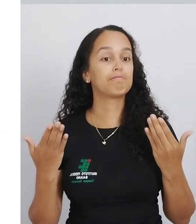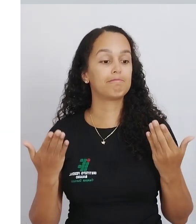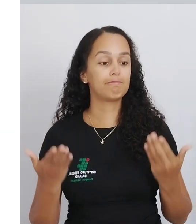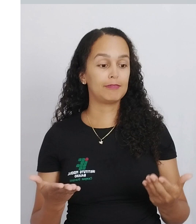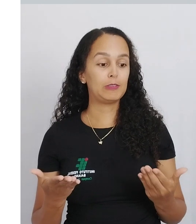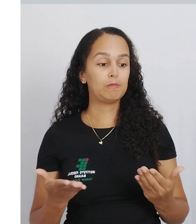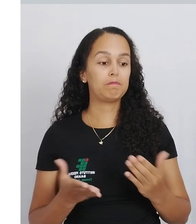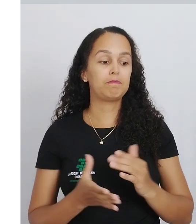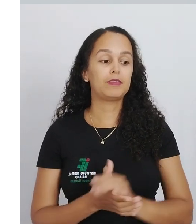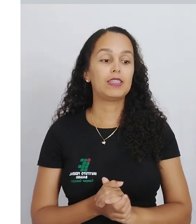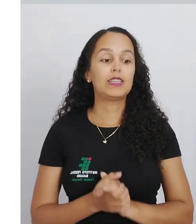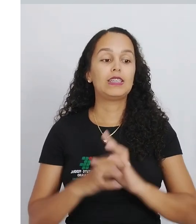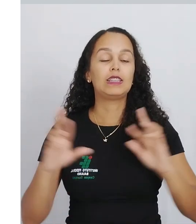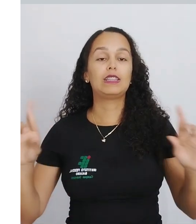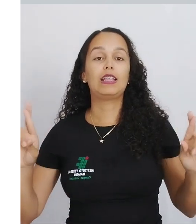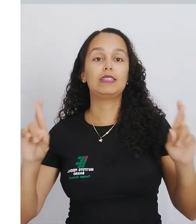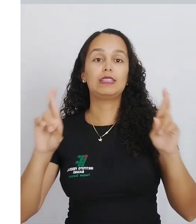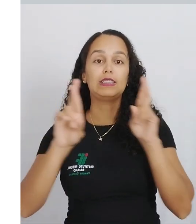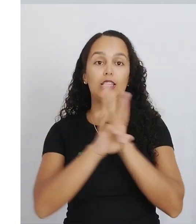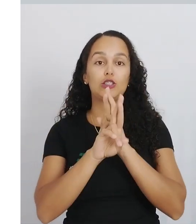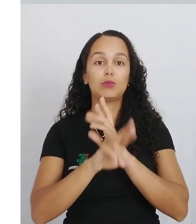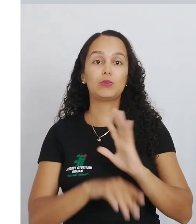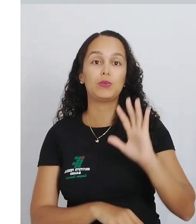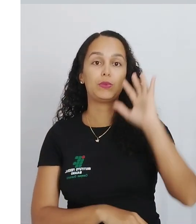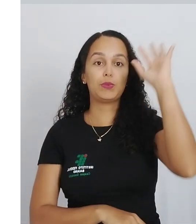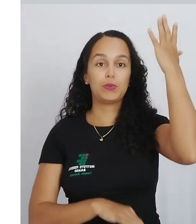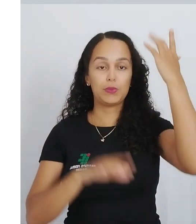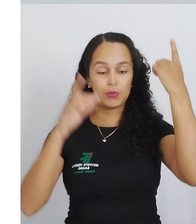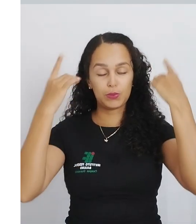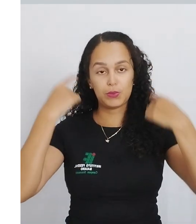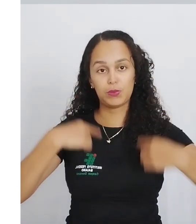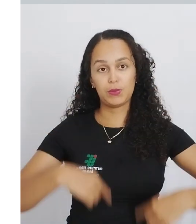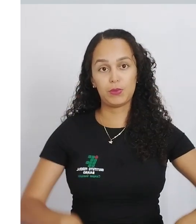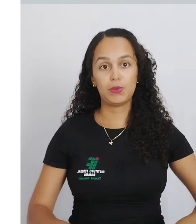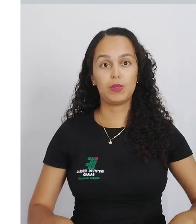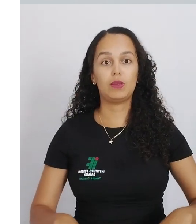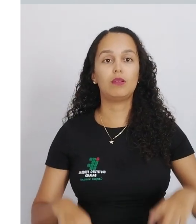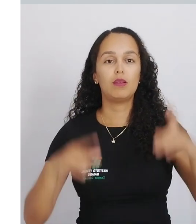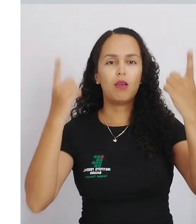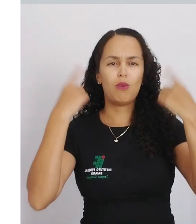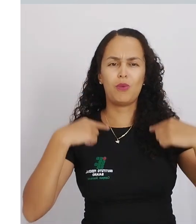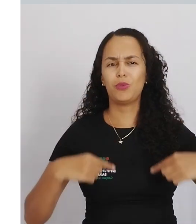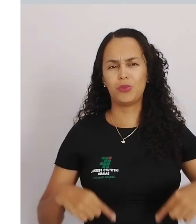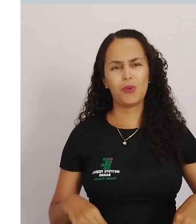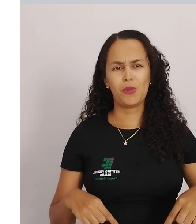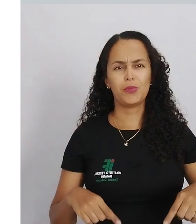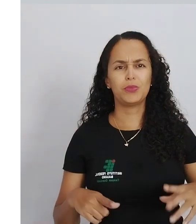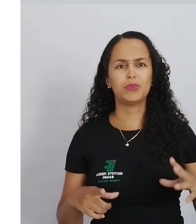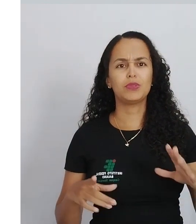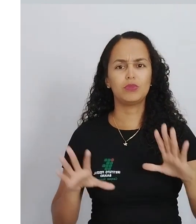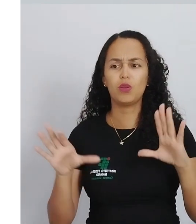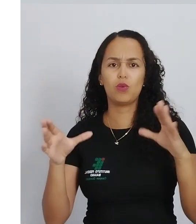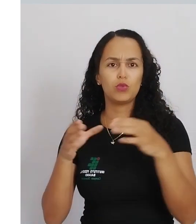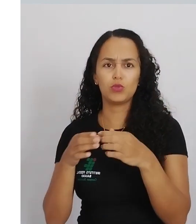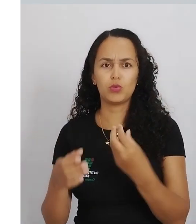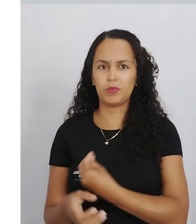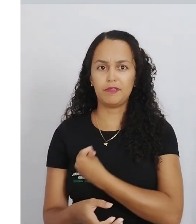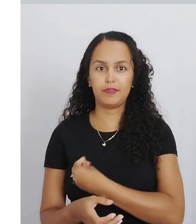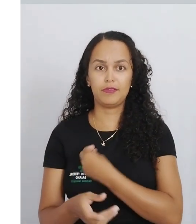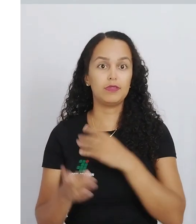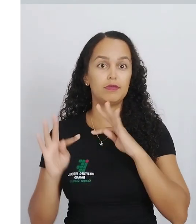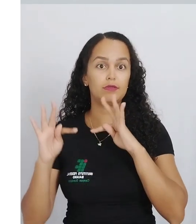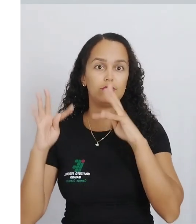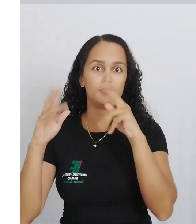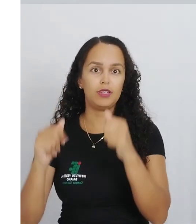Então, as reações que acontecem no nosso corpo, né? Nosso corpo, eu falo, né, dos seres vivos de maneira geral.